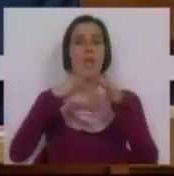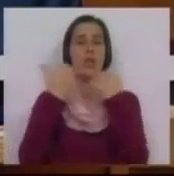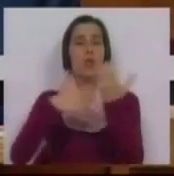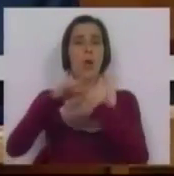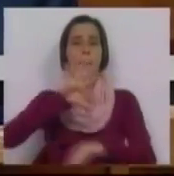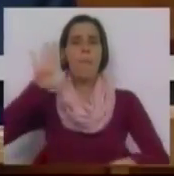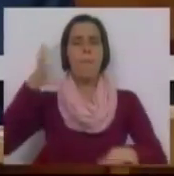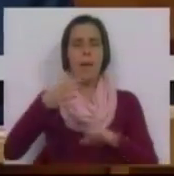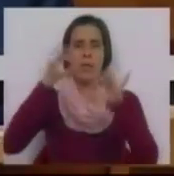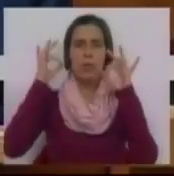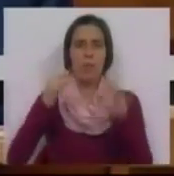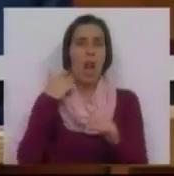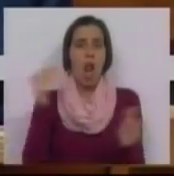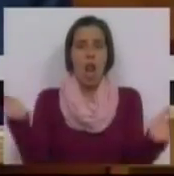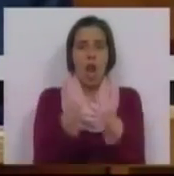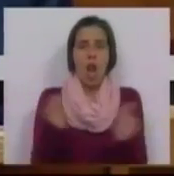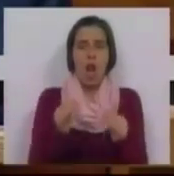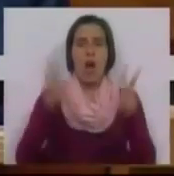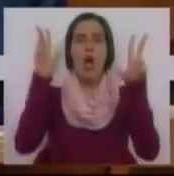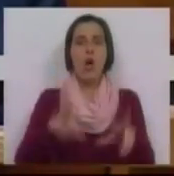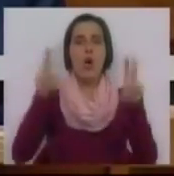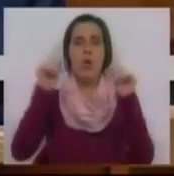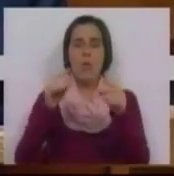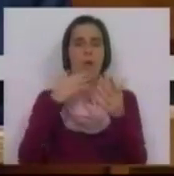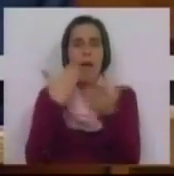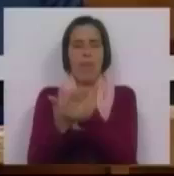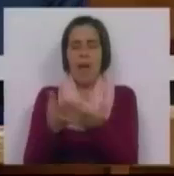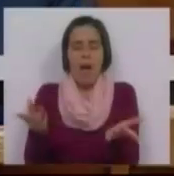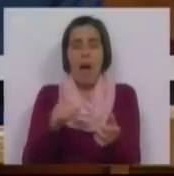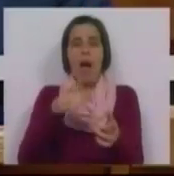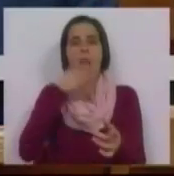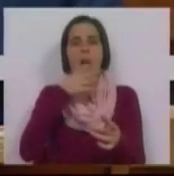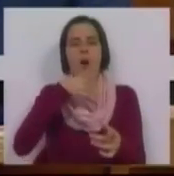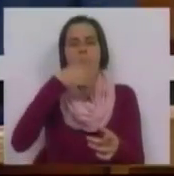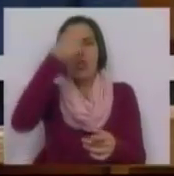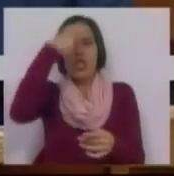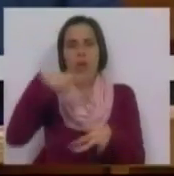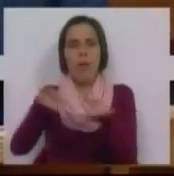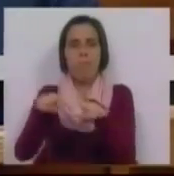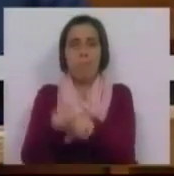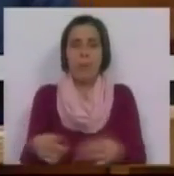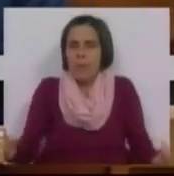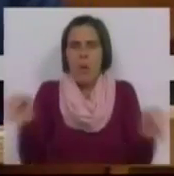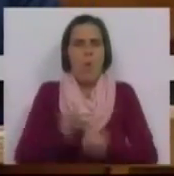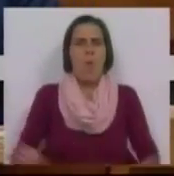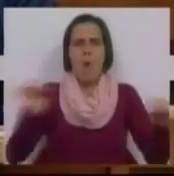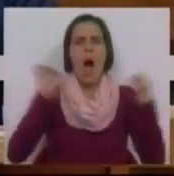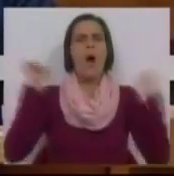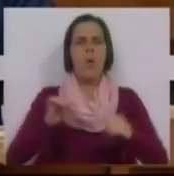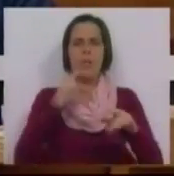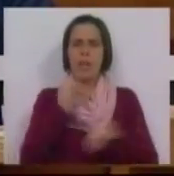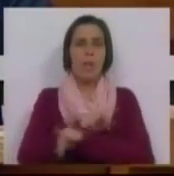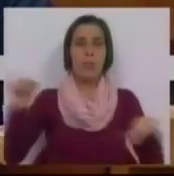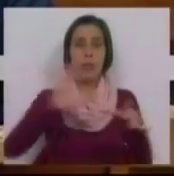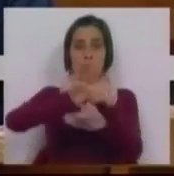sociedade e país altamente minoritária e que nunca foi sufragada, é o conto da carochinha. Não há consenso possível